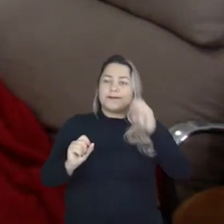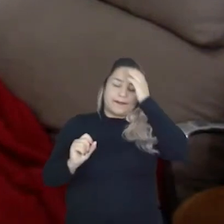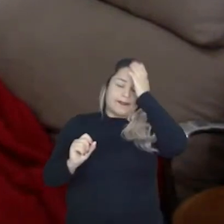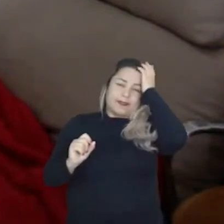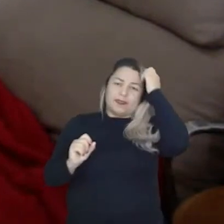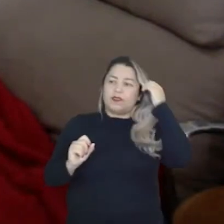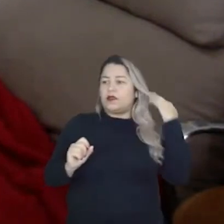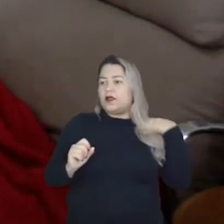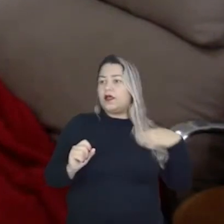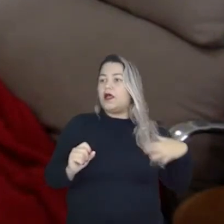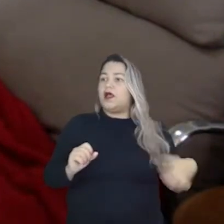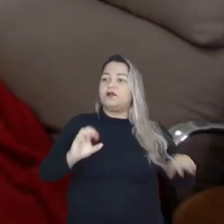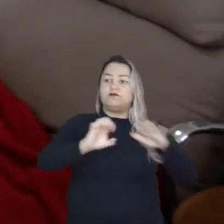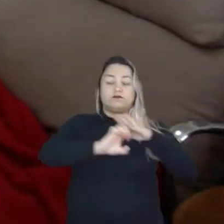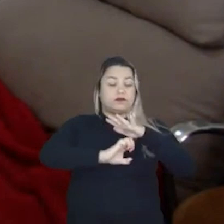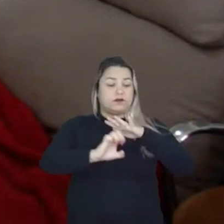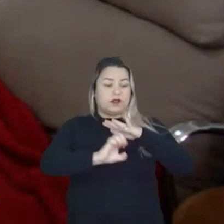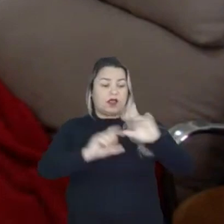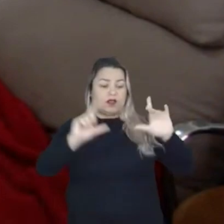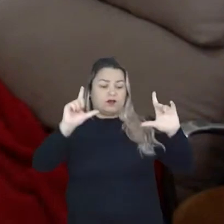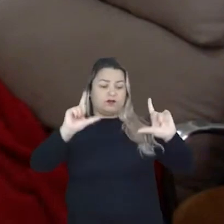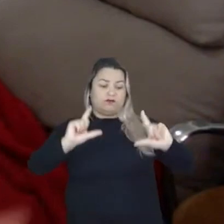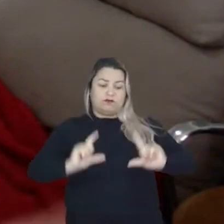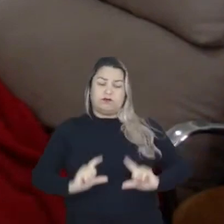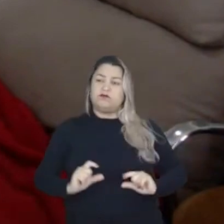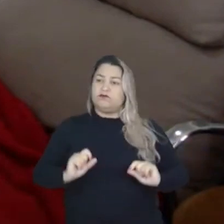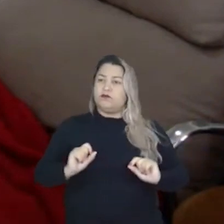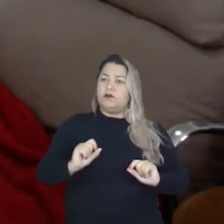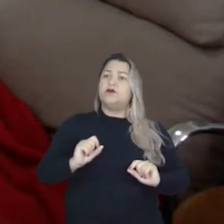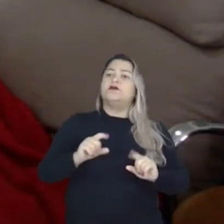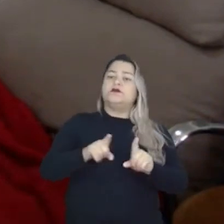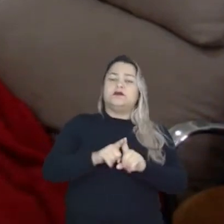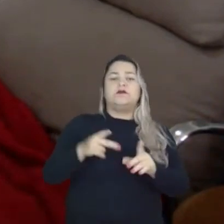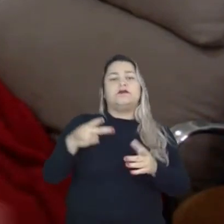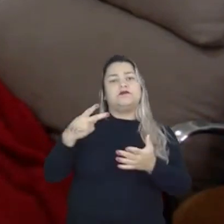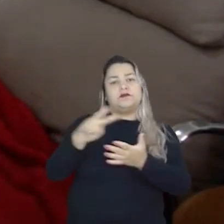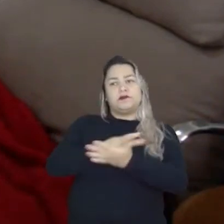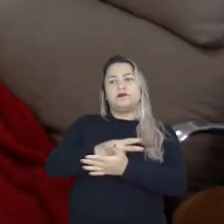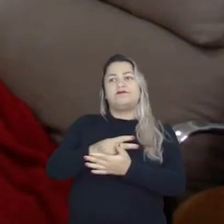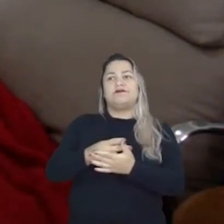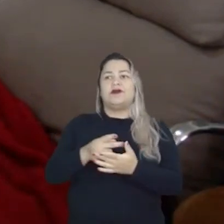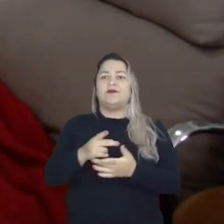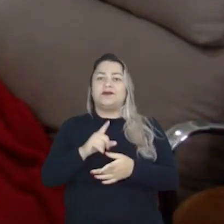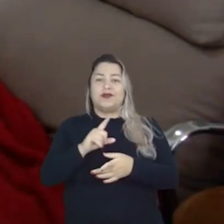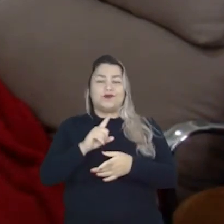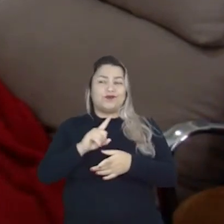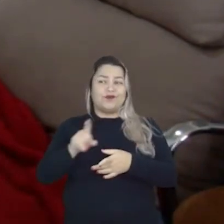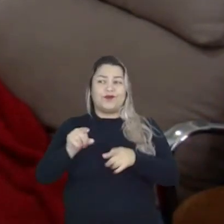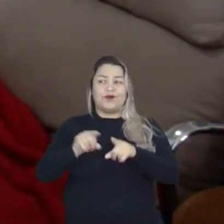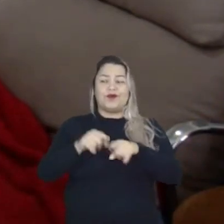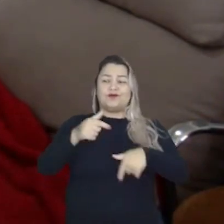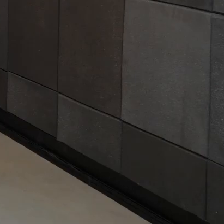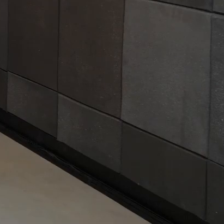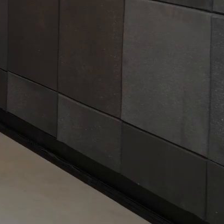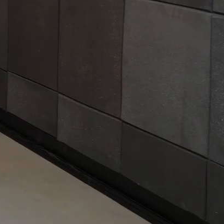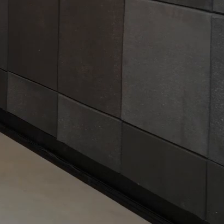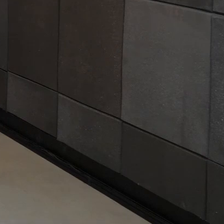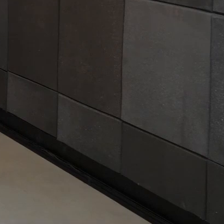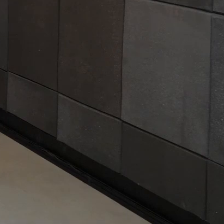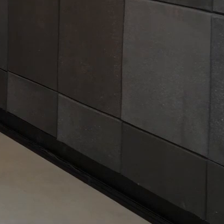levando as empresas aí a reduzirem a sua produção e aí, consequentemente, demitir trabalhadores, que é tudo que a gente não quer